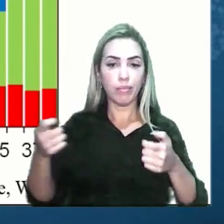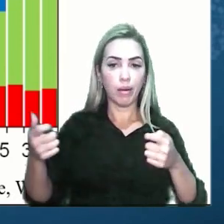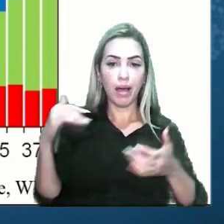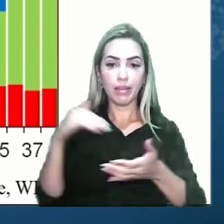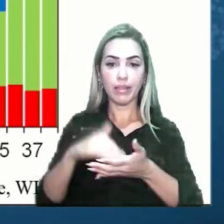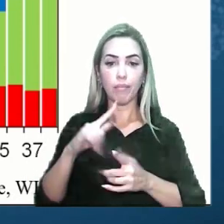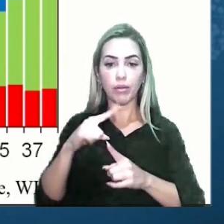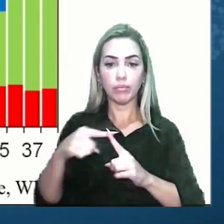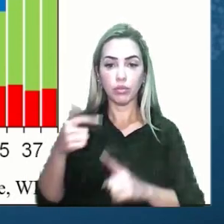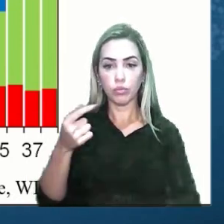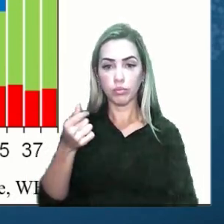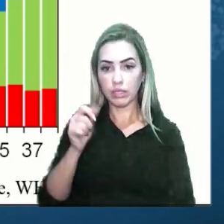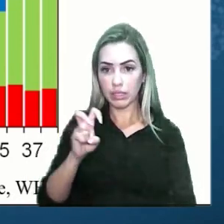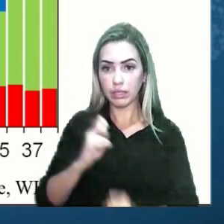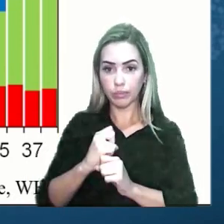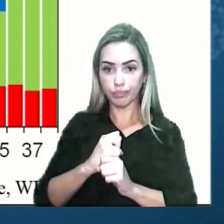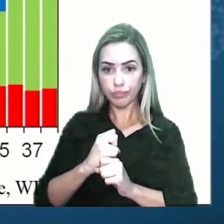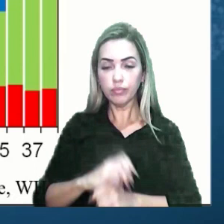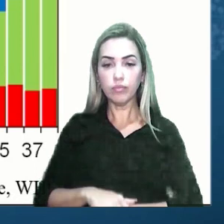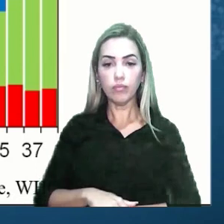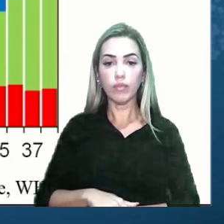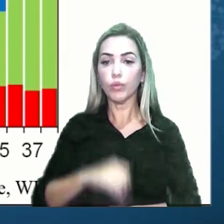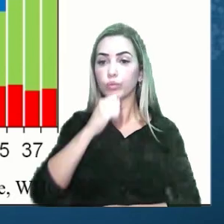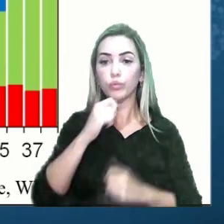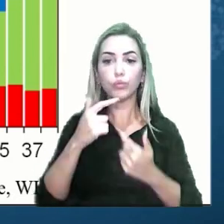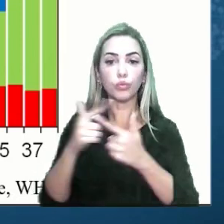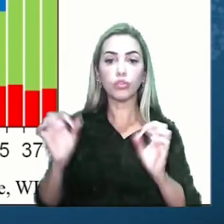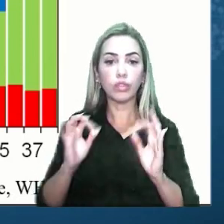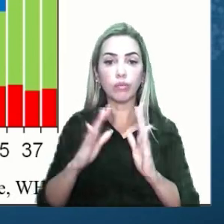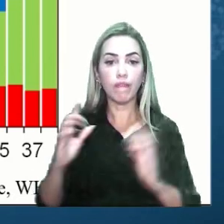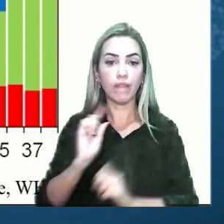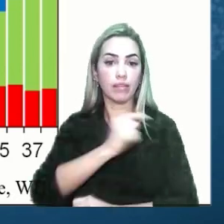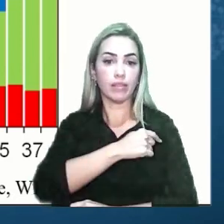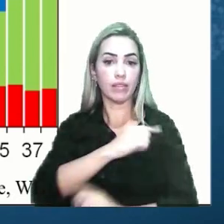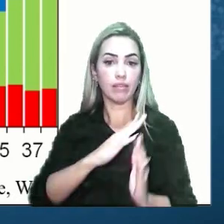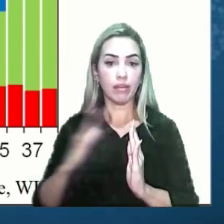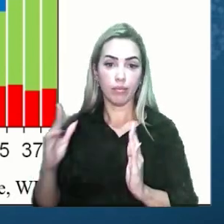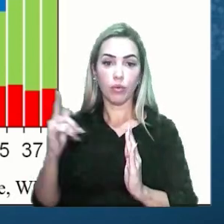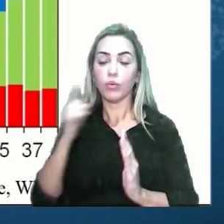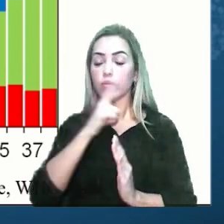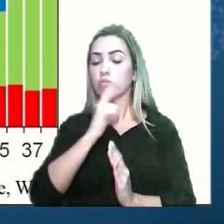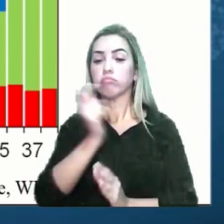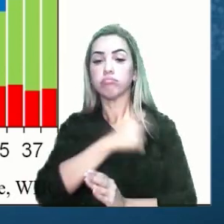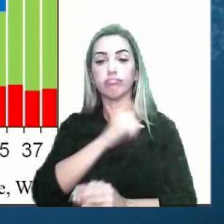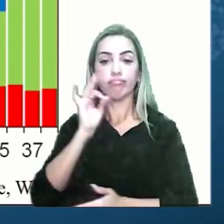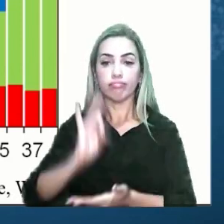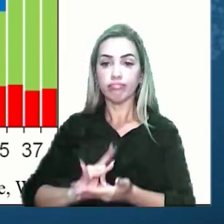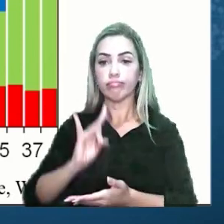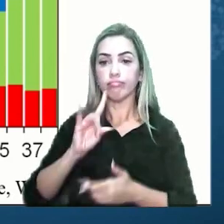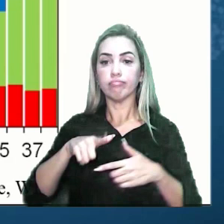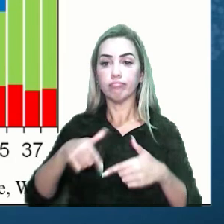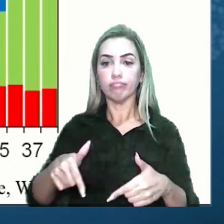meio de 2015. Não havia nessa época nenhuma vacina que eram realmente